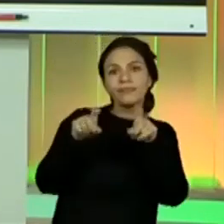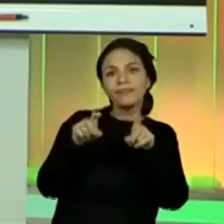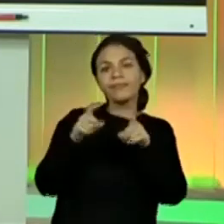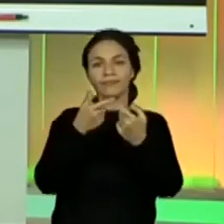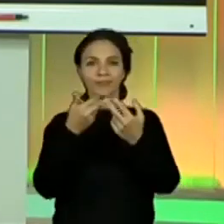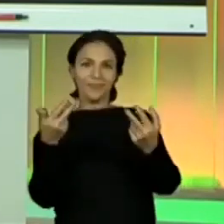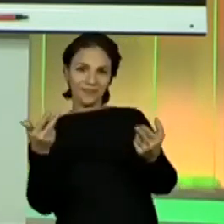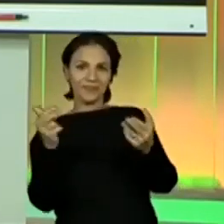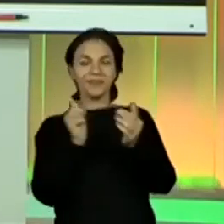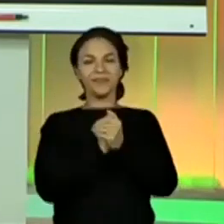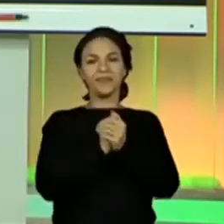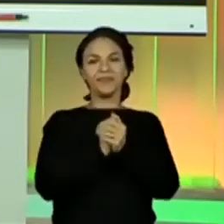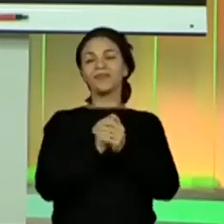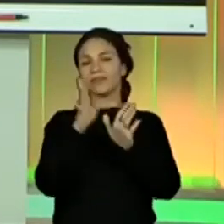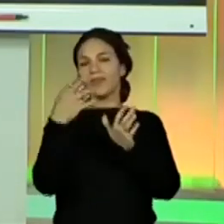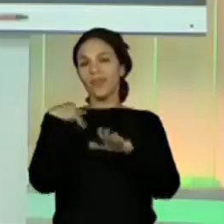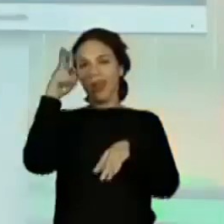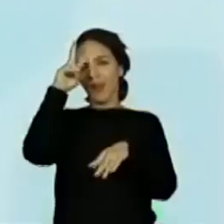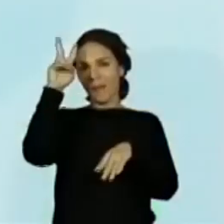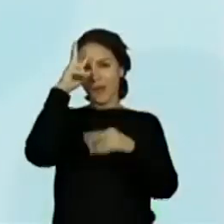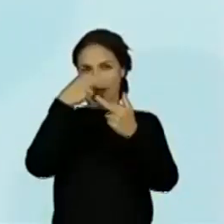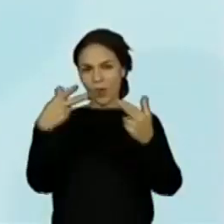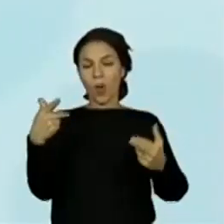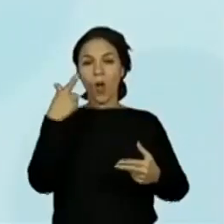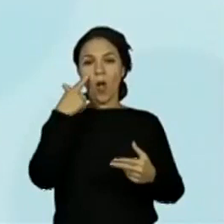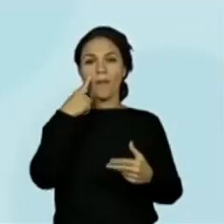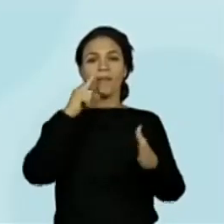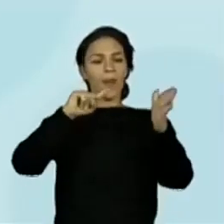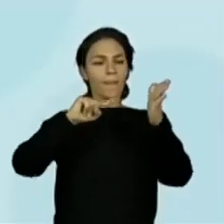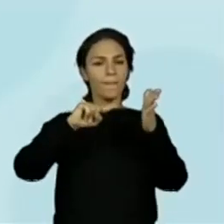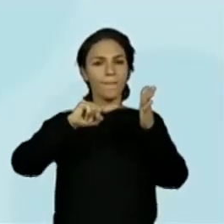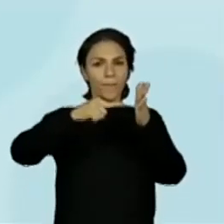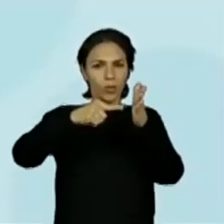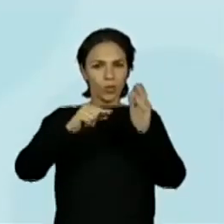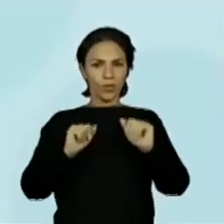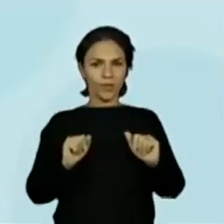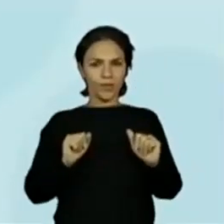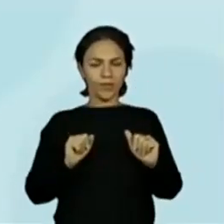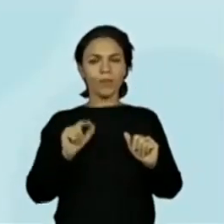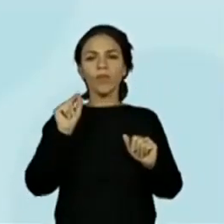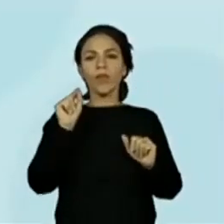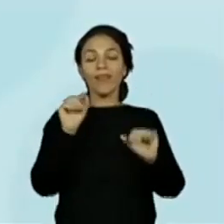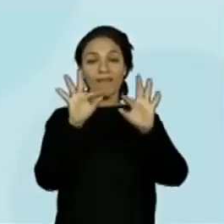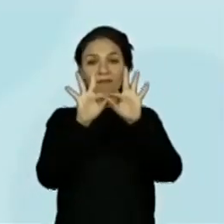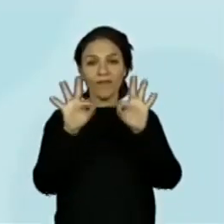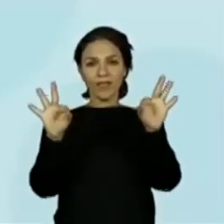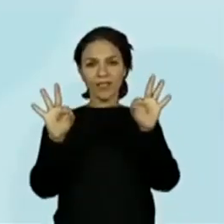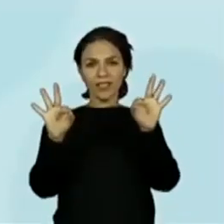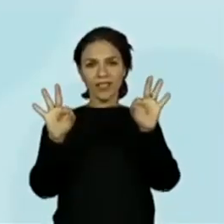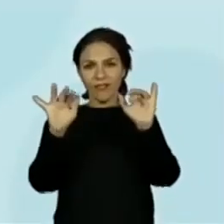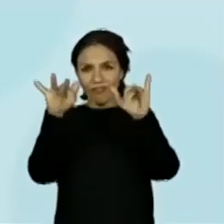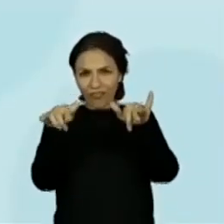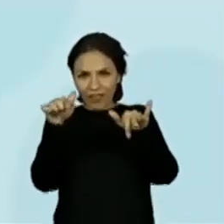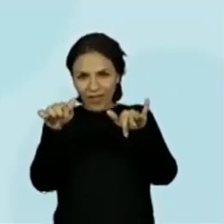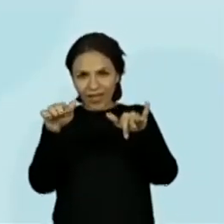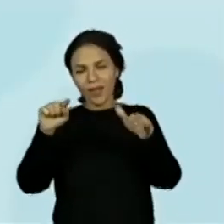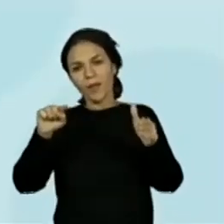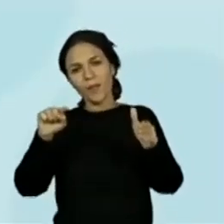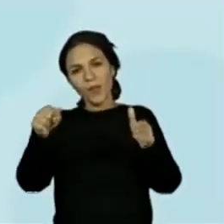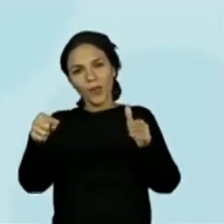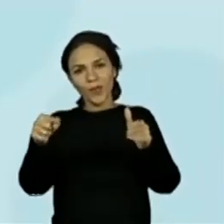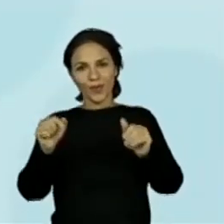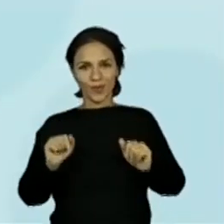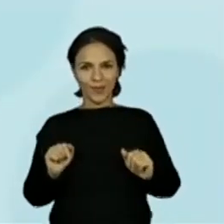Vamos relembrar algumas coisas aqui, ó. Ponto final, colocado no final das frases. Olha